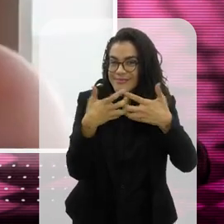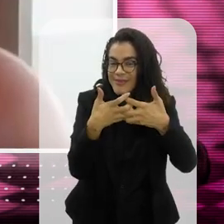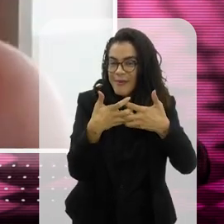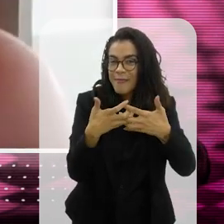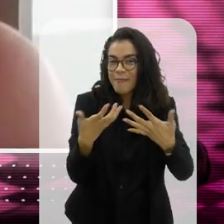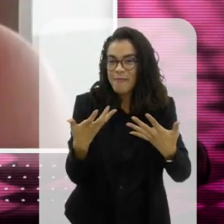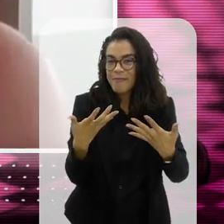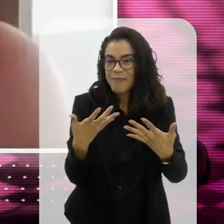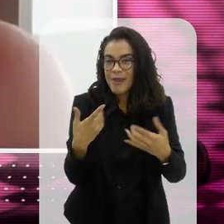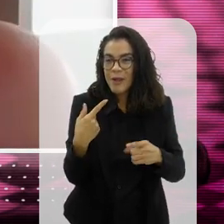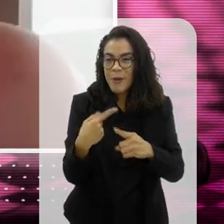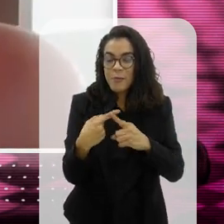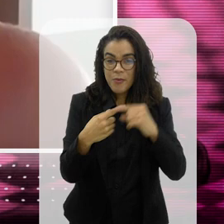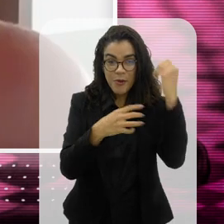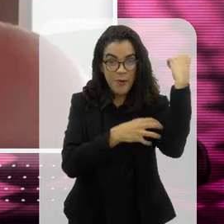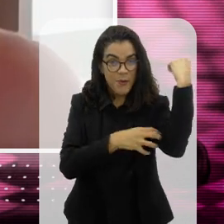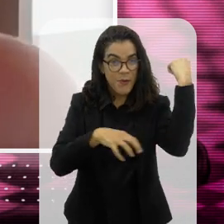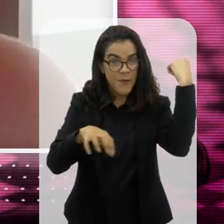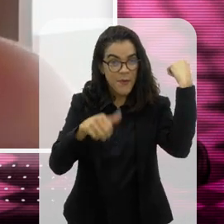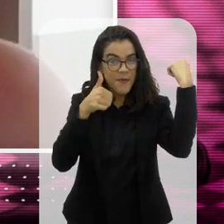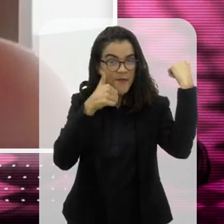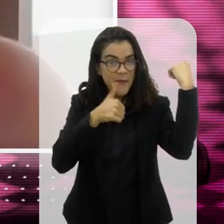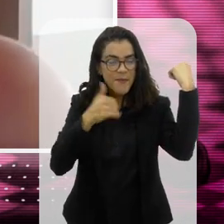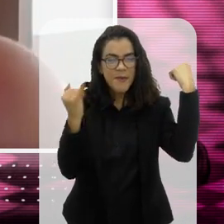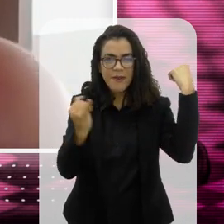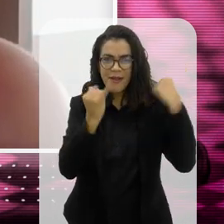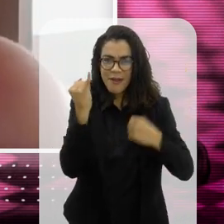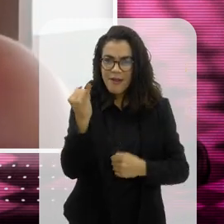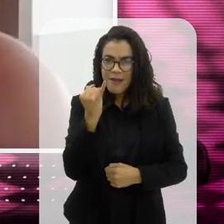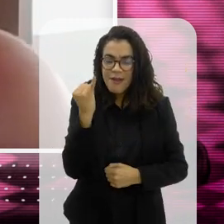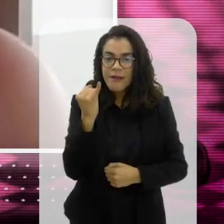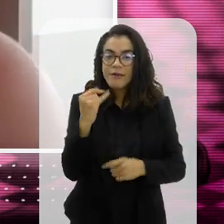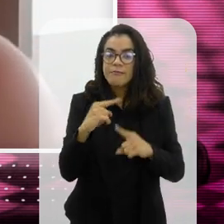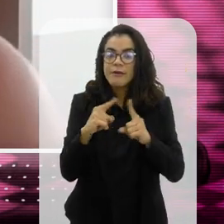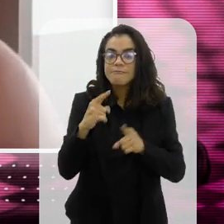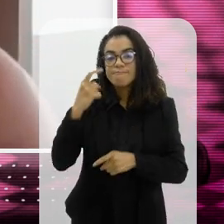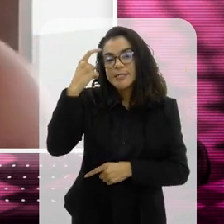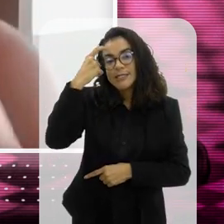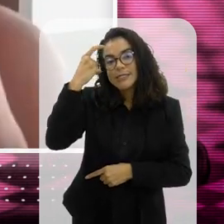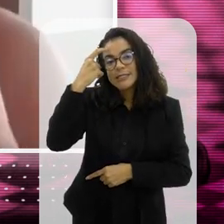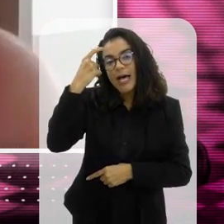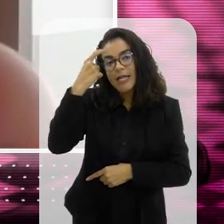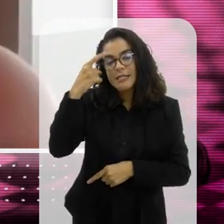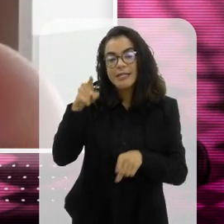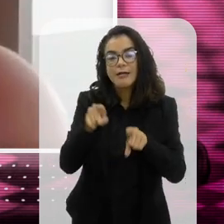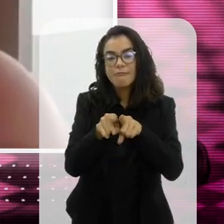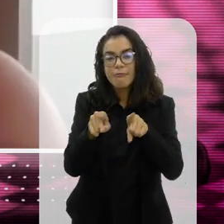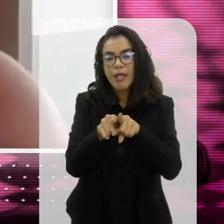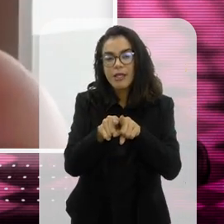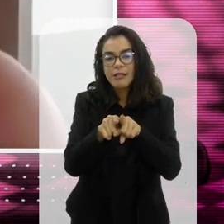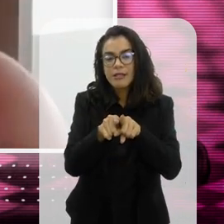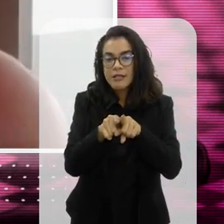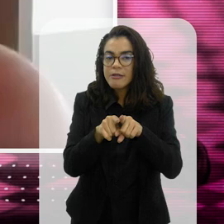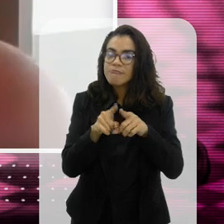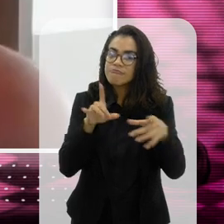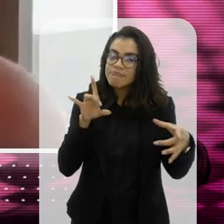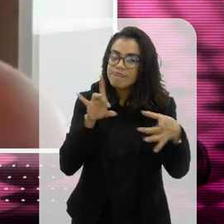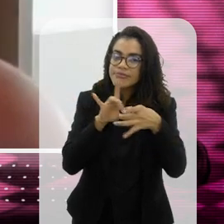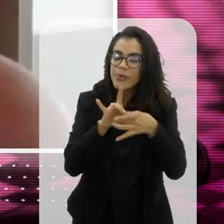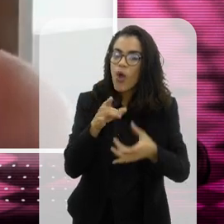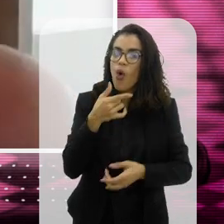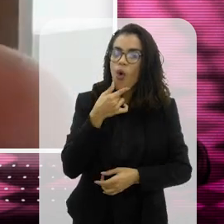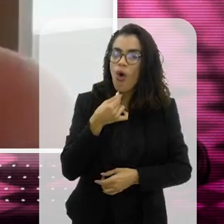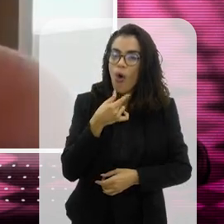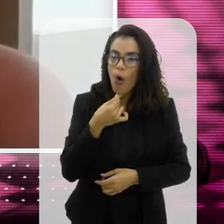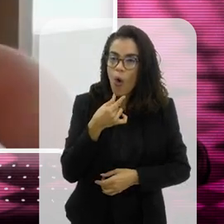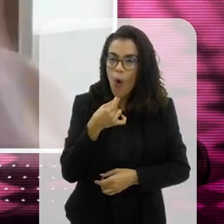né? Porque o empoderamento do feminino é muito importante, mas a gente precisa pensar no reposicionamento masculino. E, de